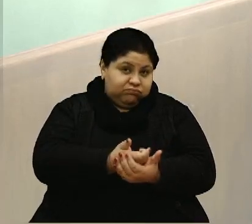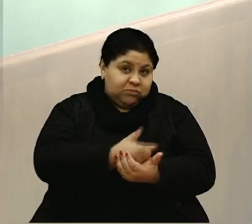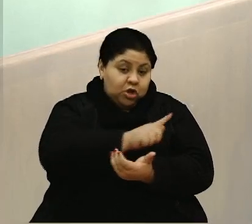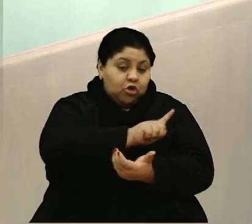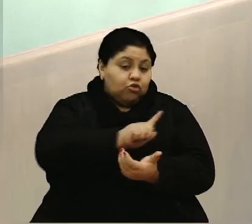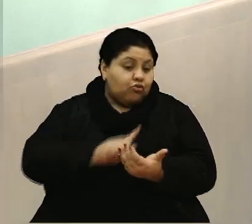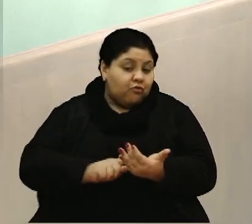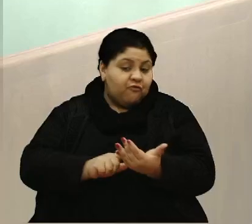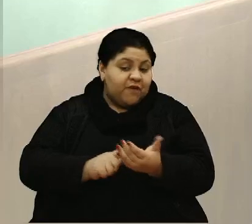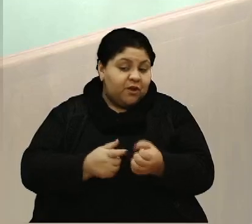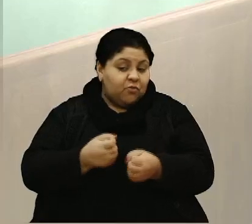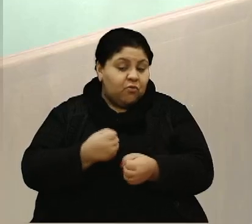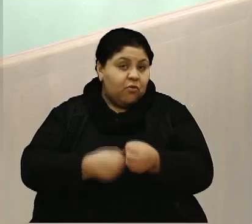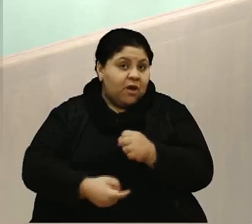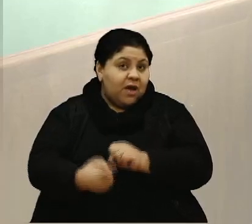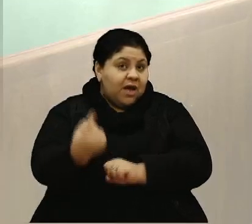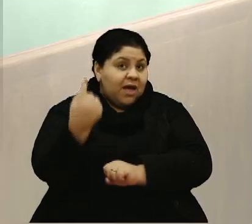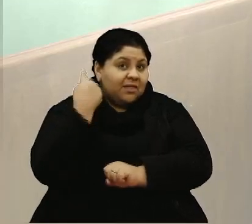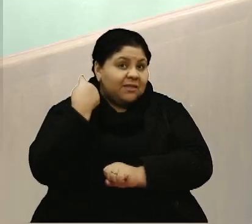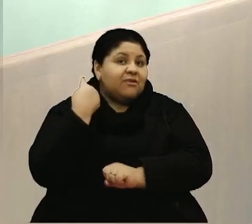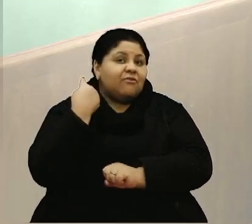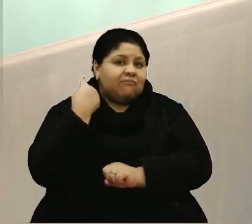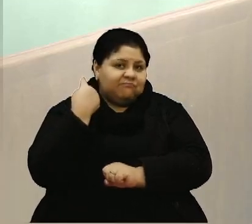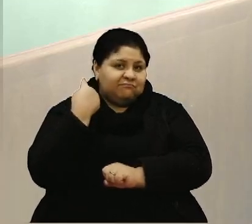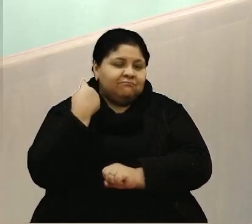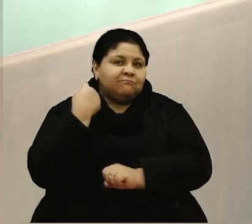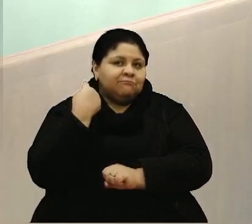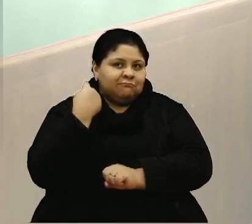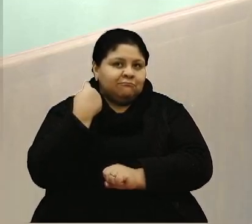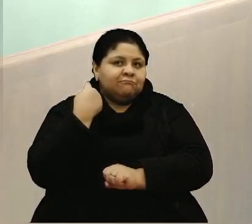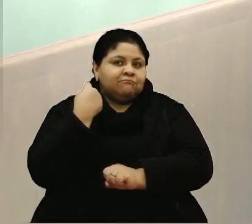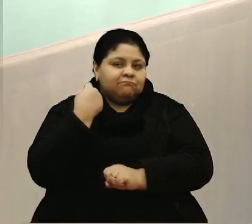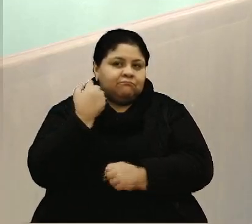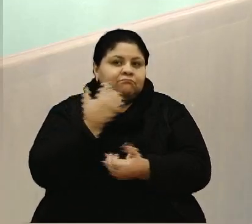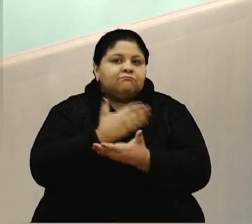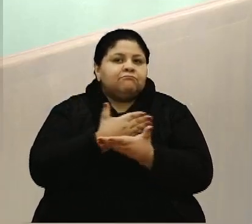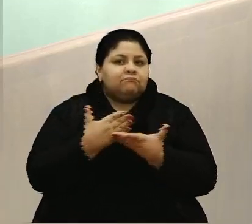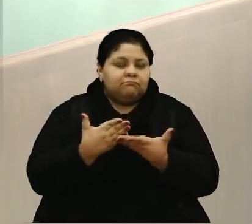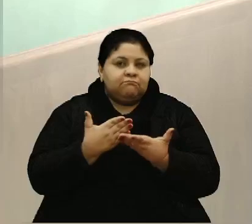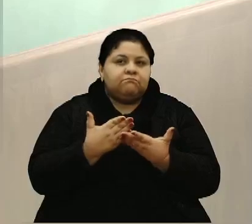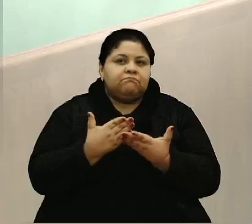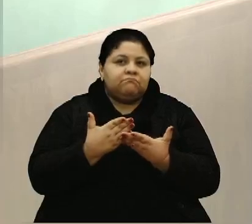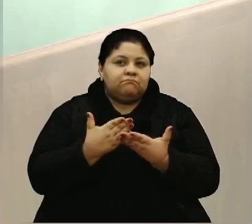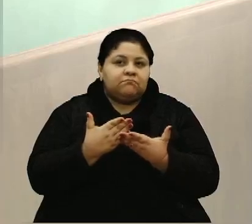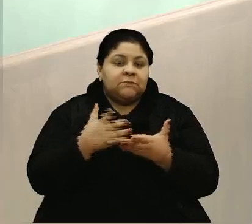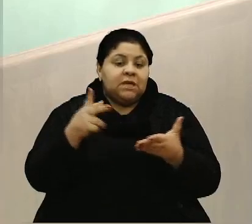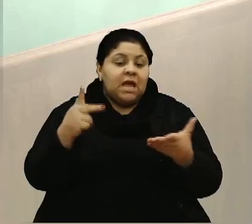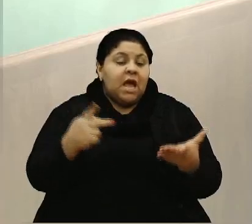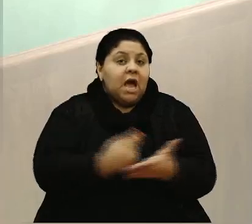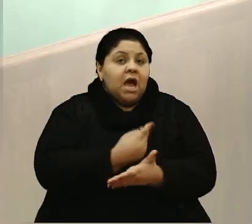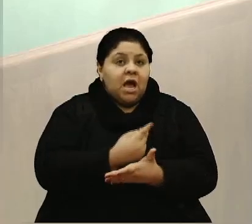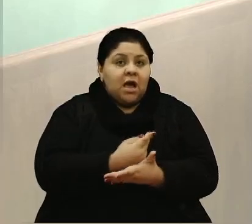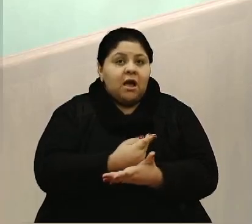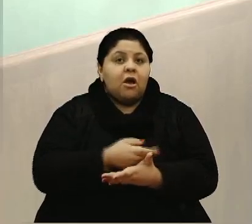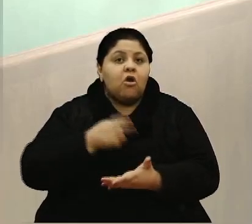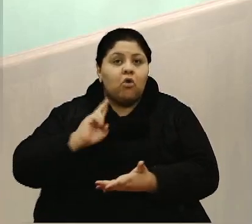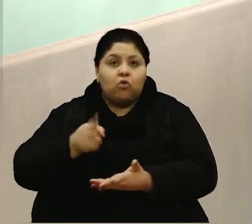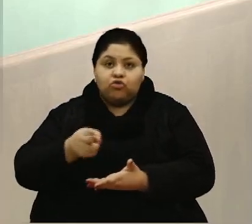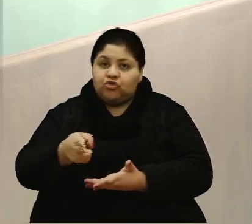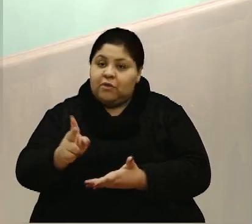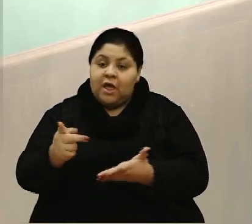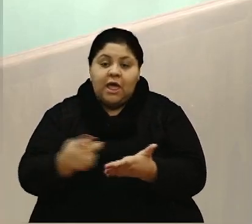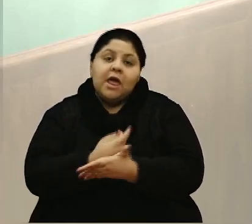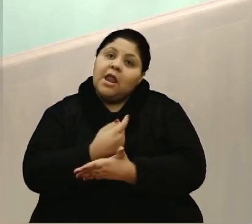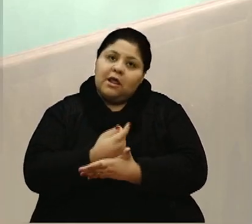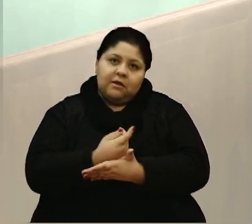né? E isso é iniciar algo errado, vai continuar torto, que dizia o